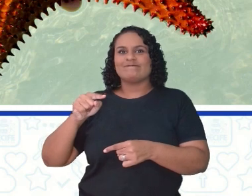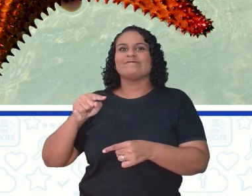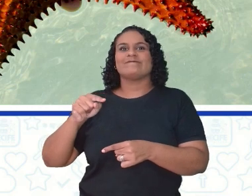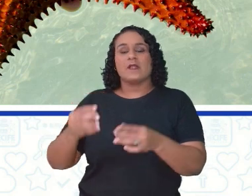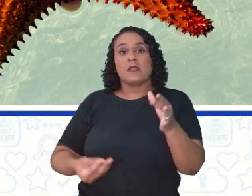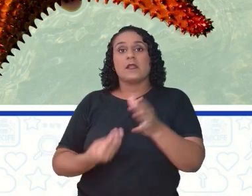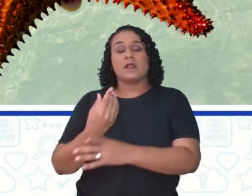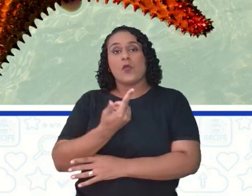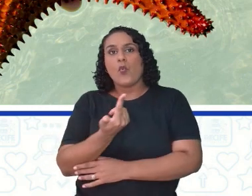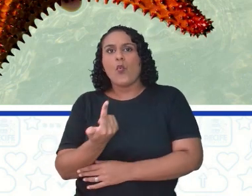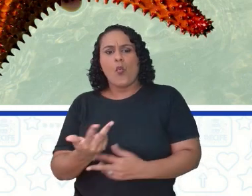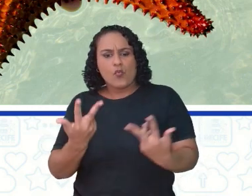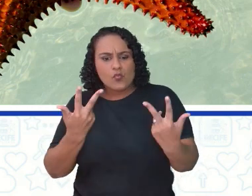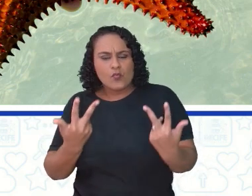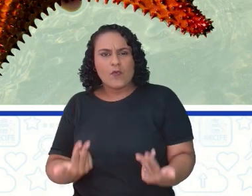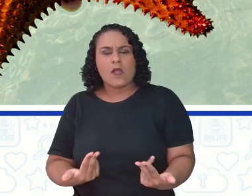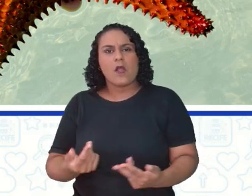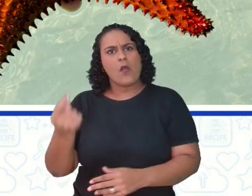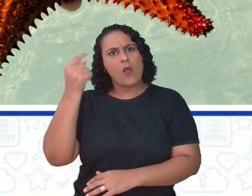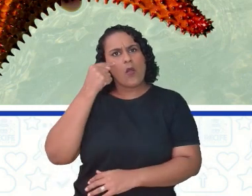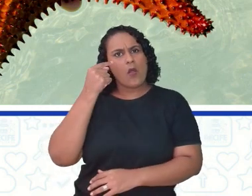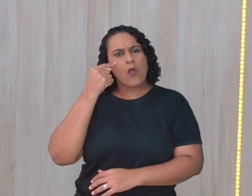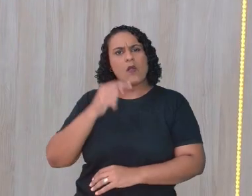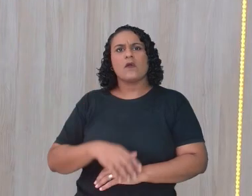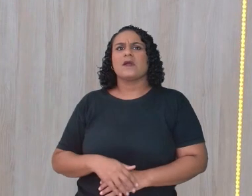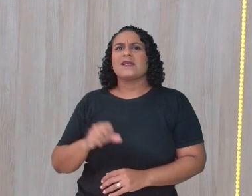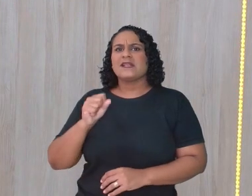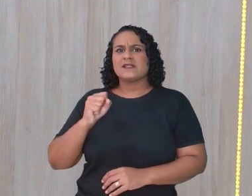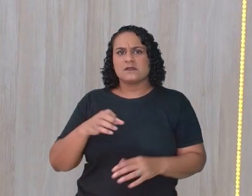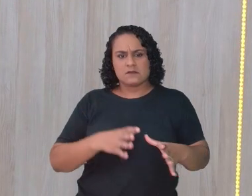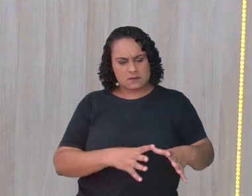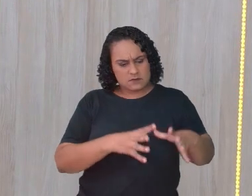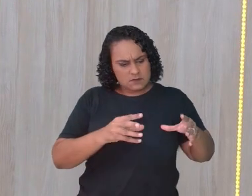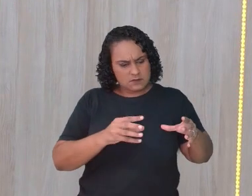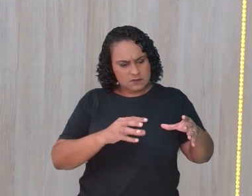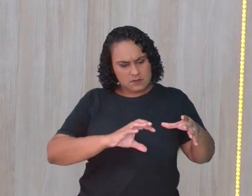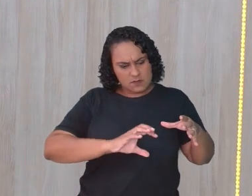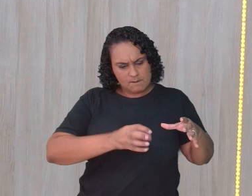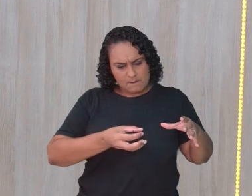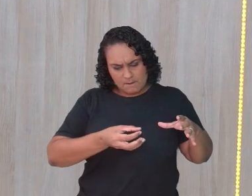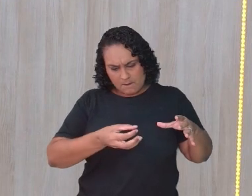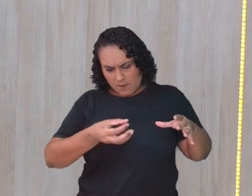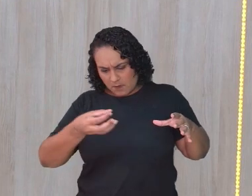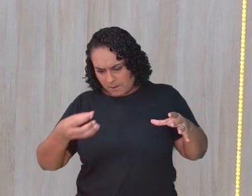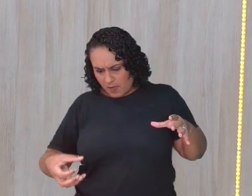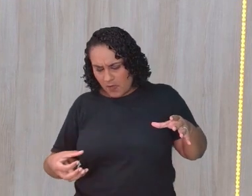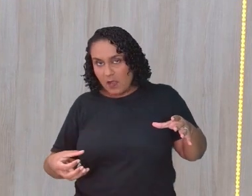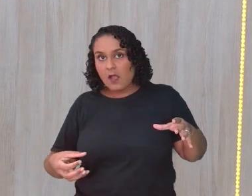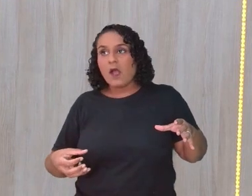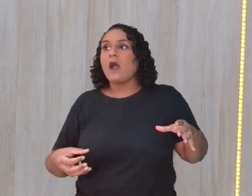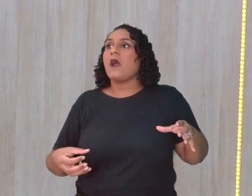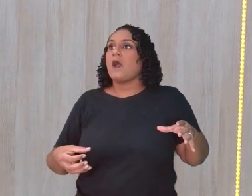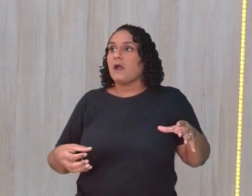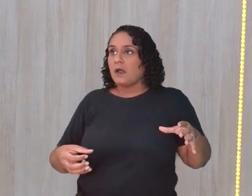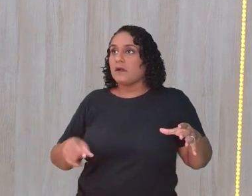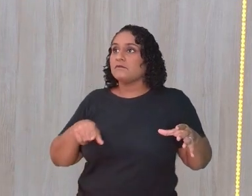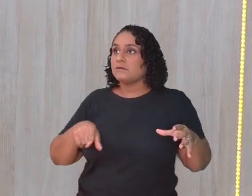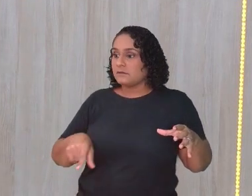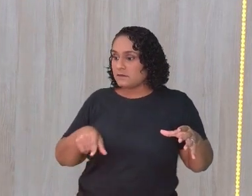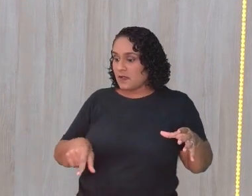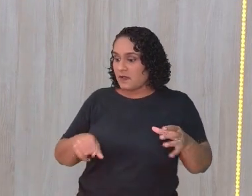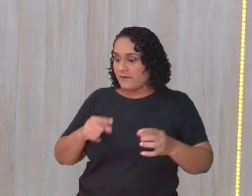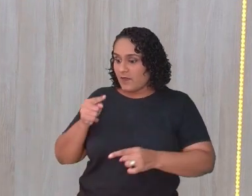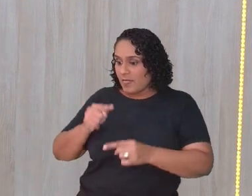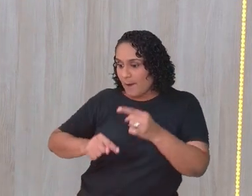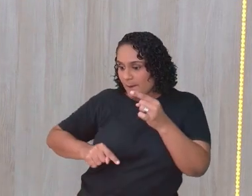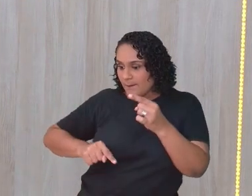indivíduo. Então, imagine aí, uma parte se quebra e essa parte, ela vai sofrer uma regeneração